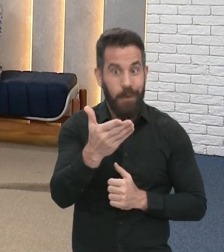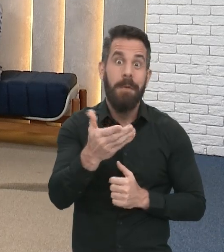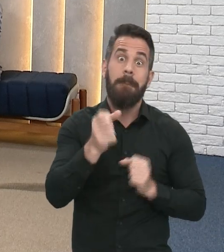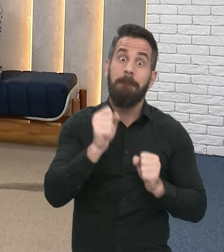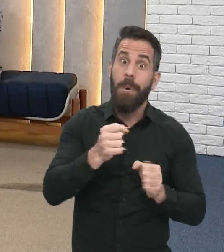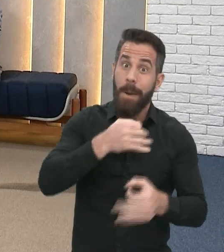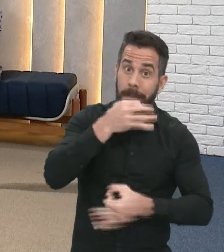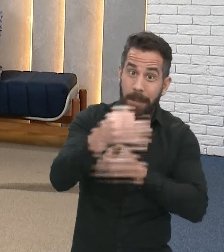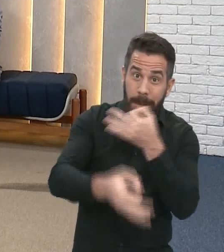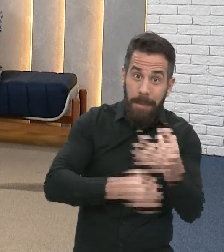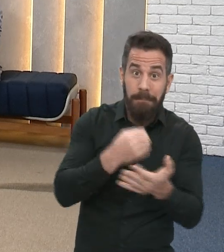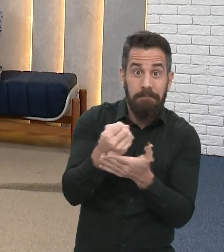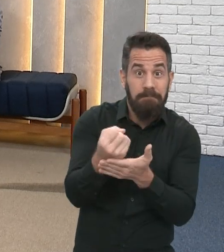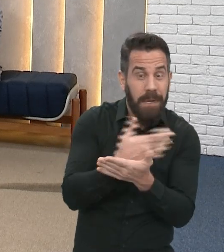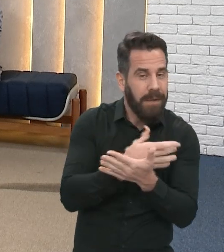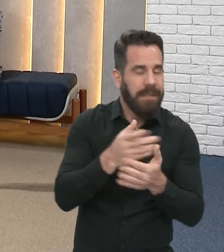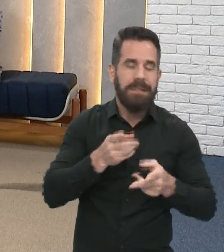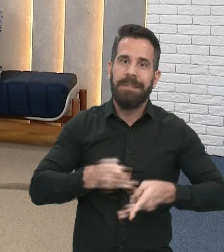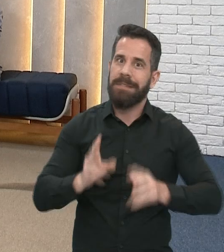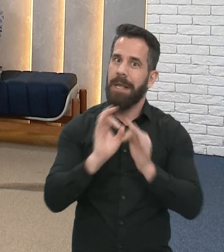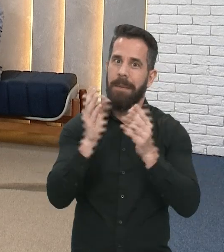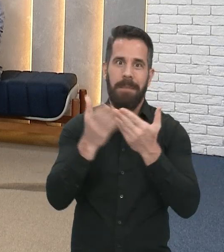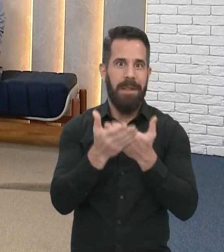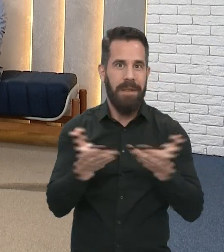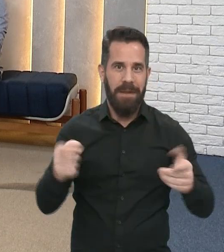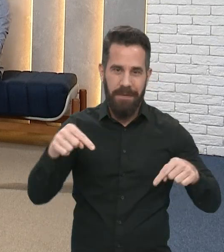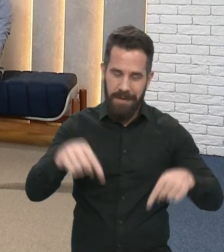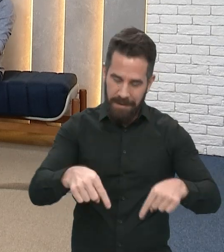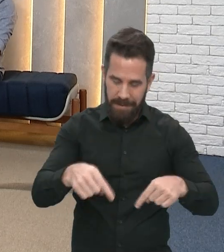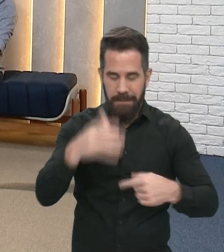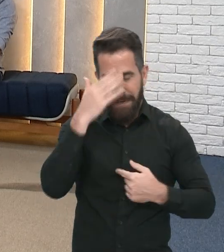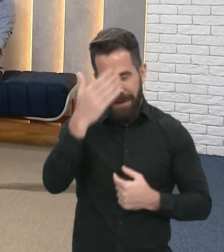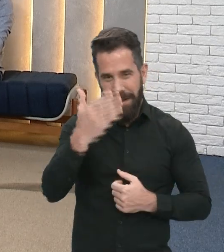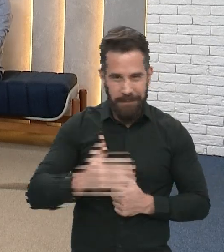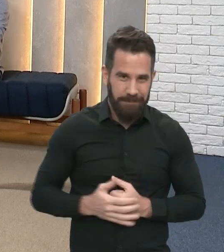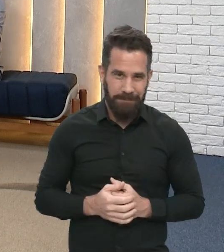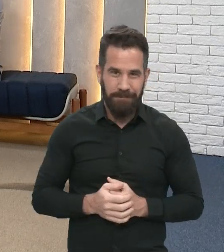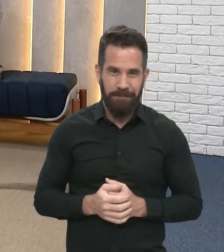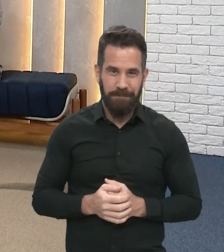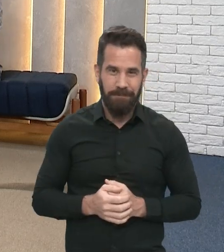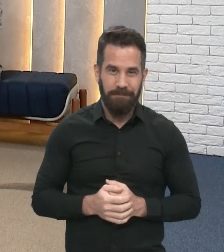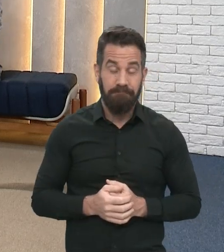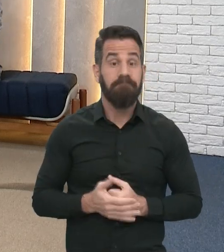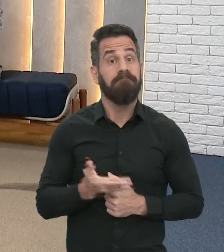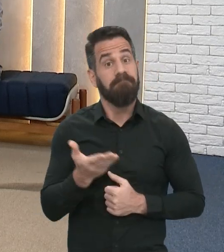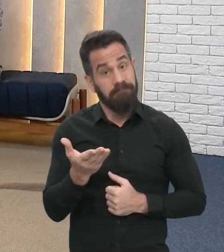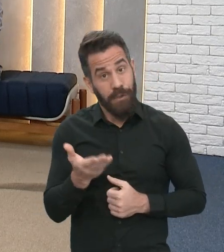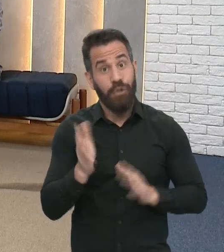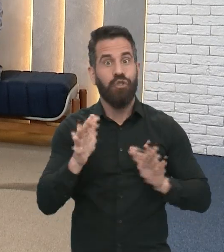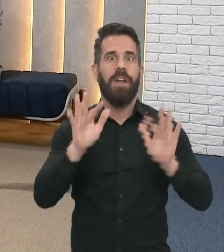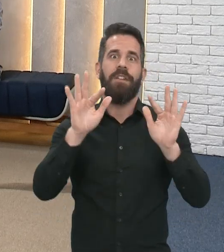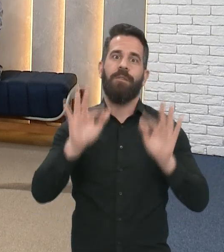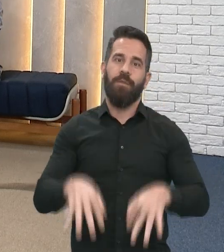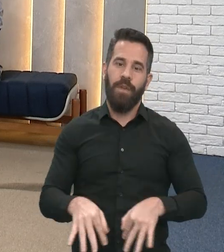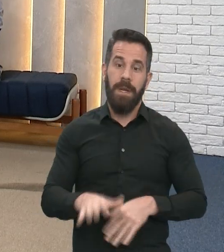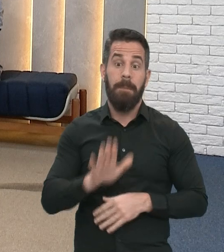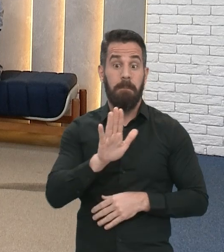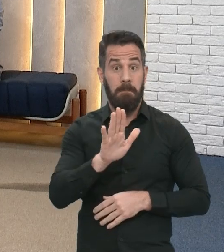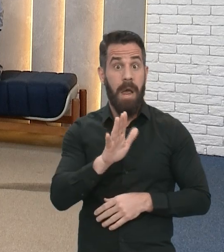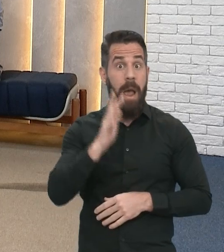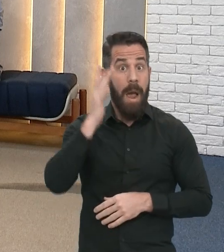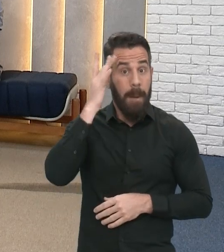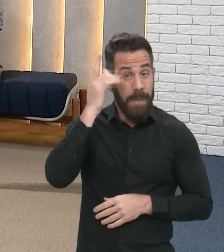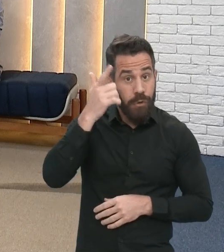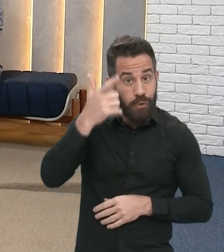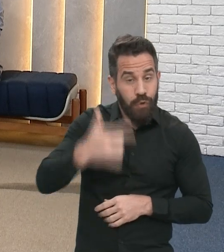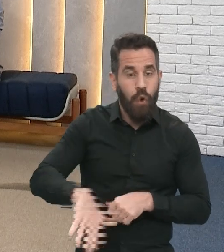sugerir temas, a gente está sempre aberto, viu? Muito obrigado. Foi ótimo. Obrigada. Pessoal, a gente já vai indo nessa, mas eu te espero amanhã, a